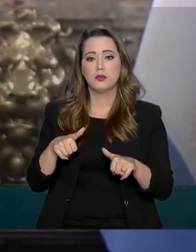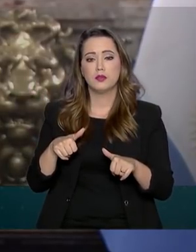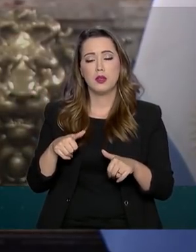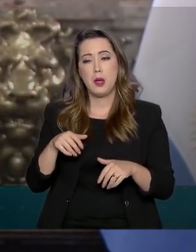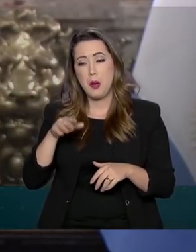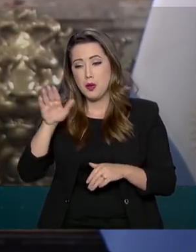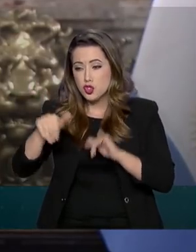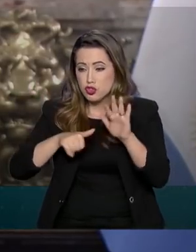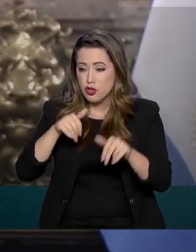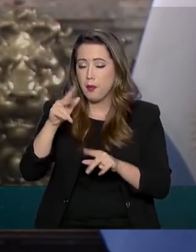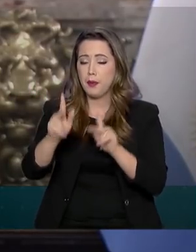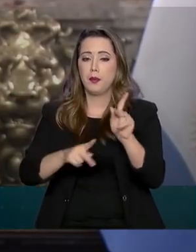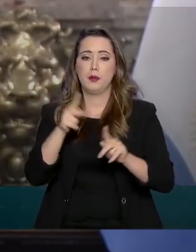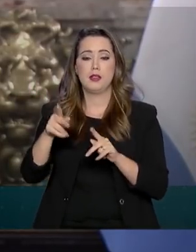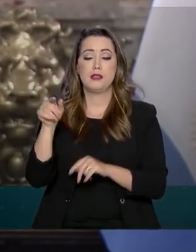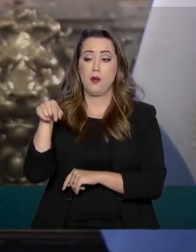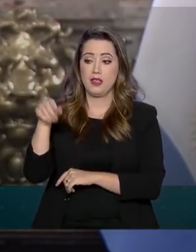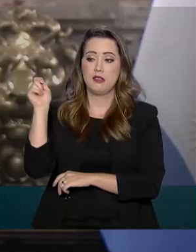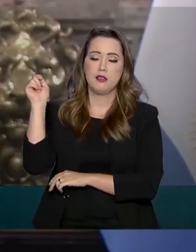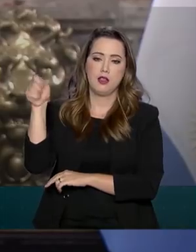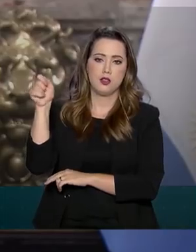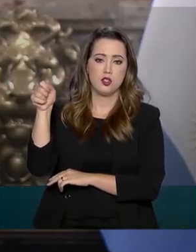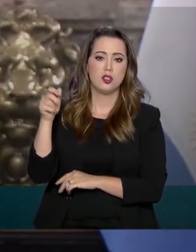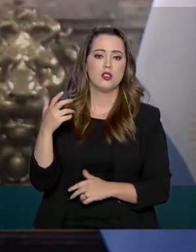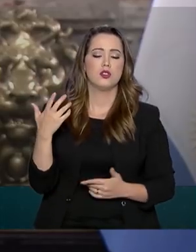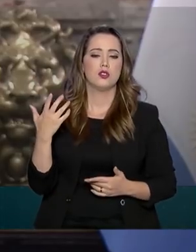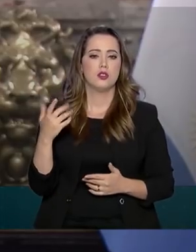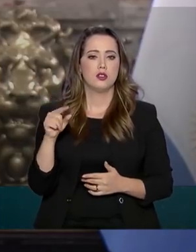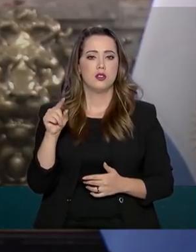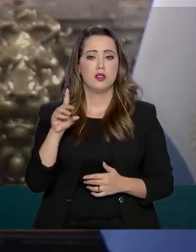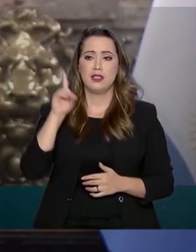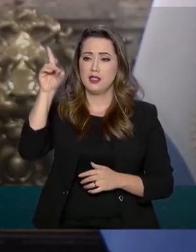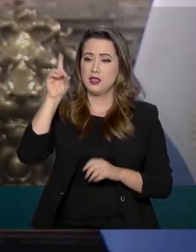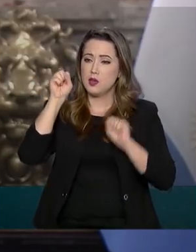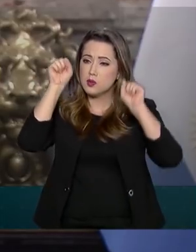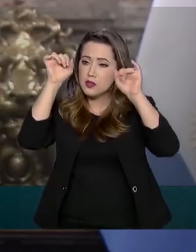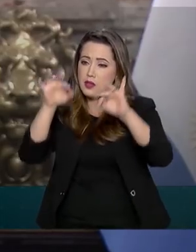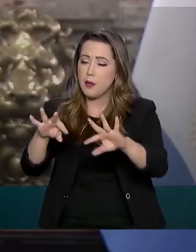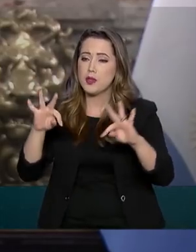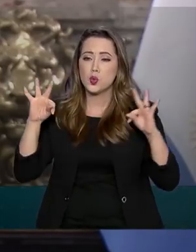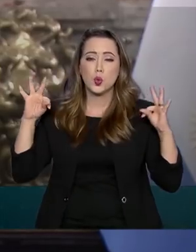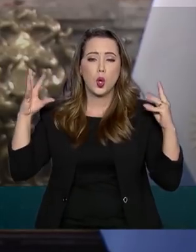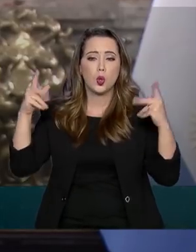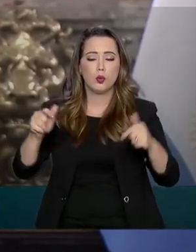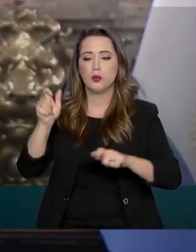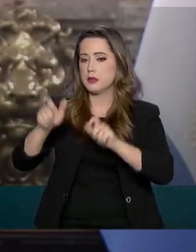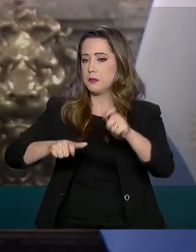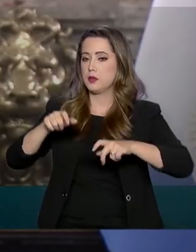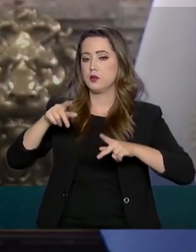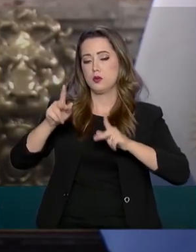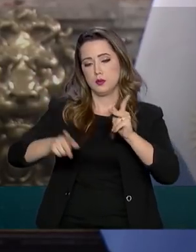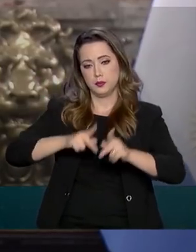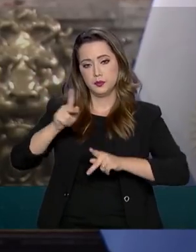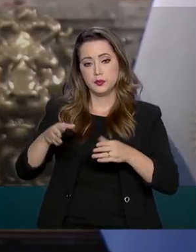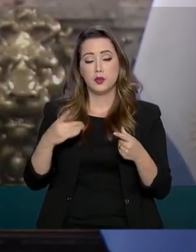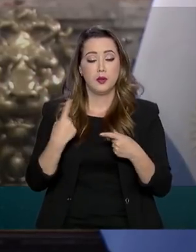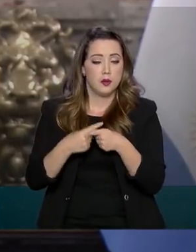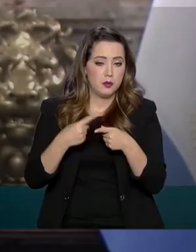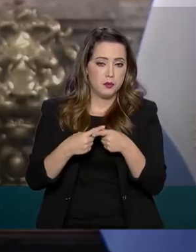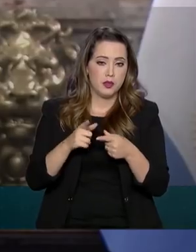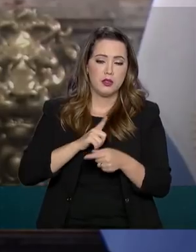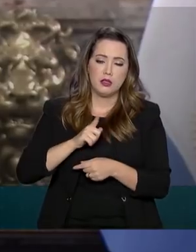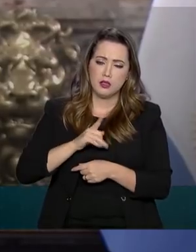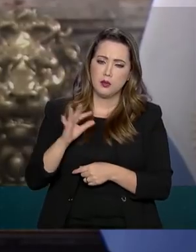conclamo ao povo argentino que Deus abençoe a todos eles, porque terão